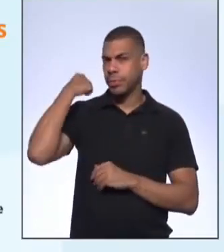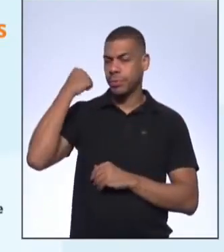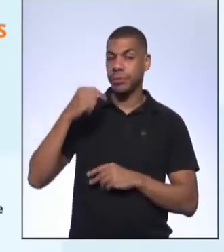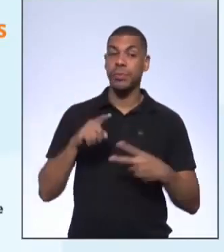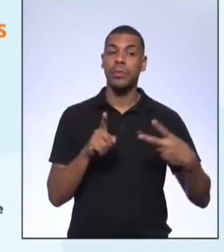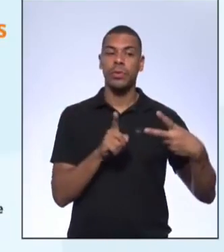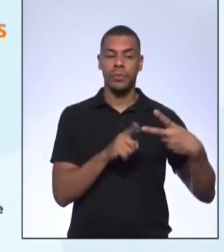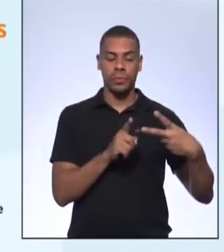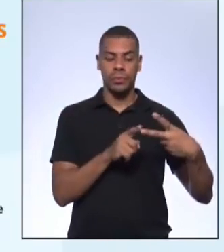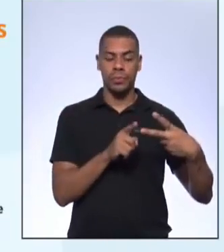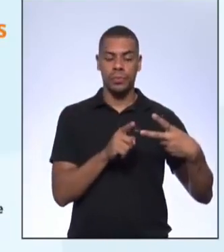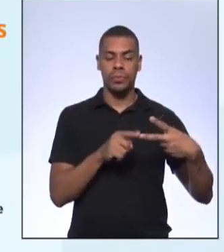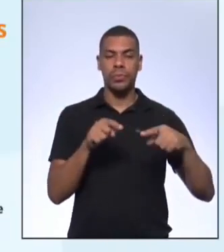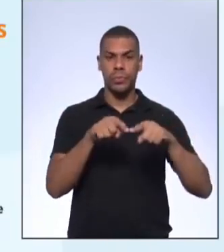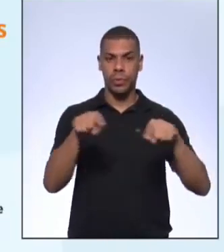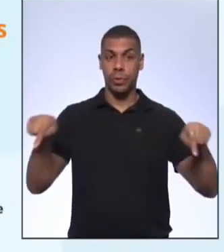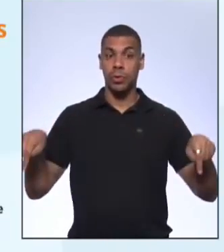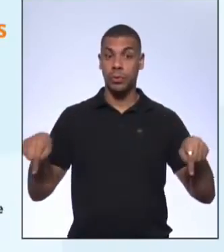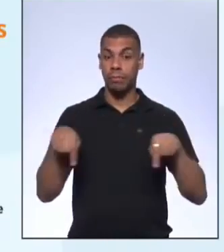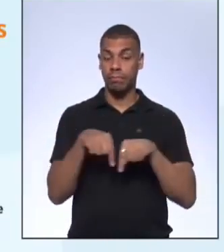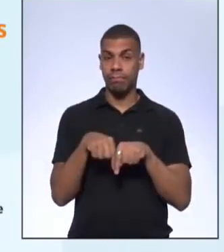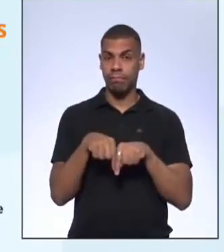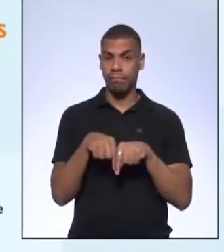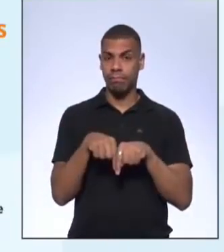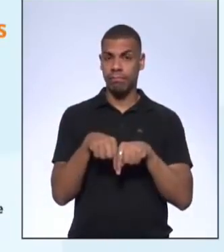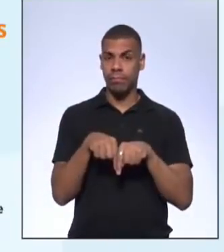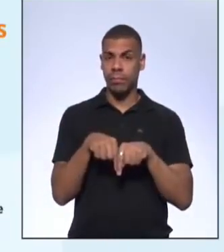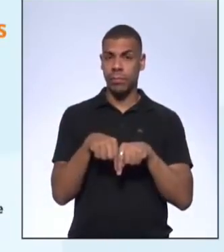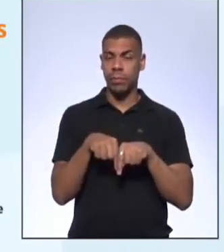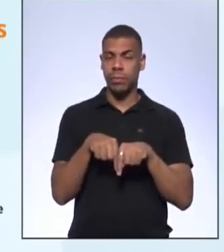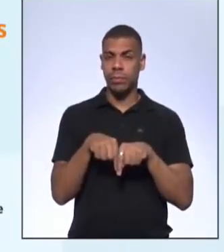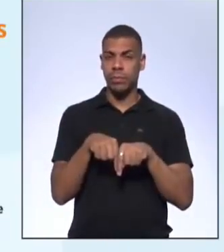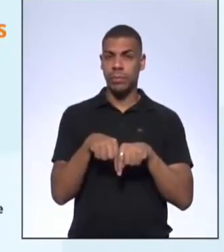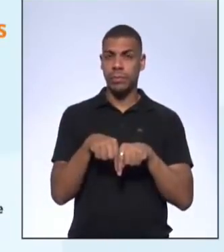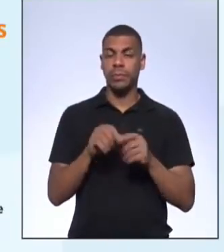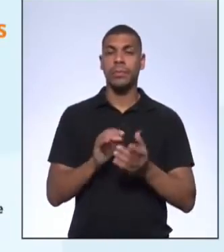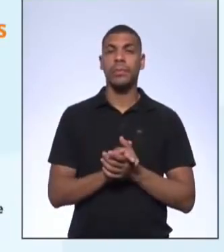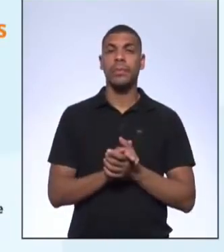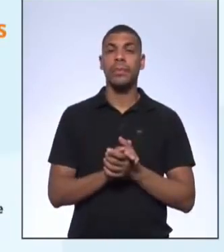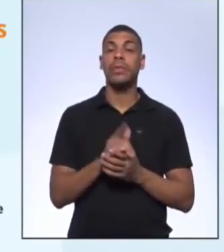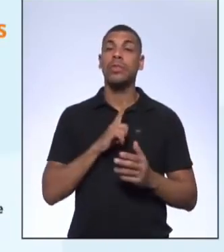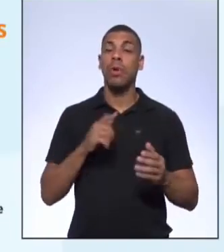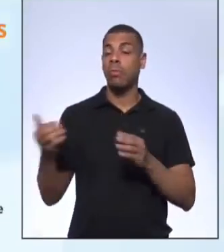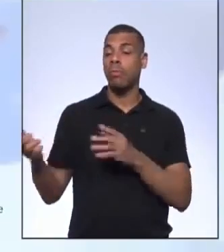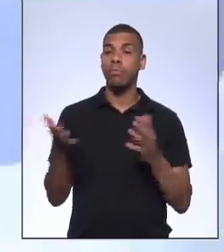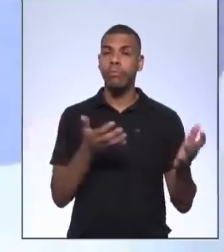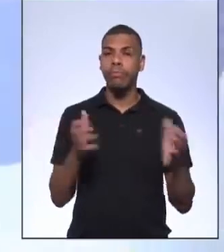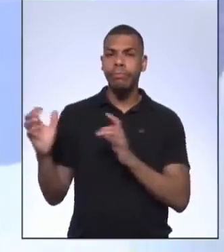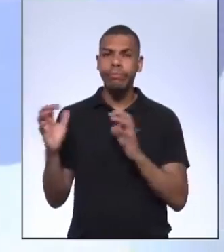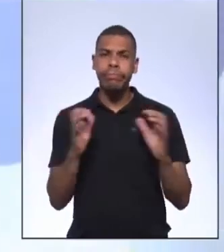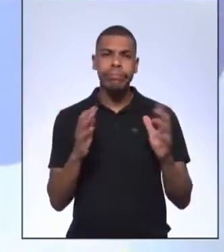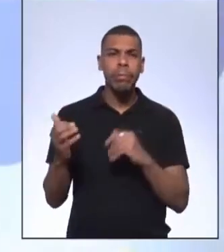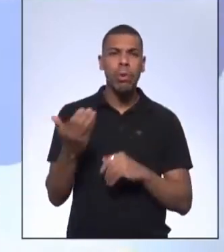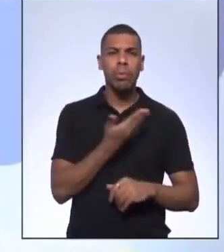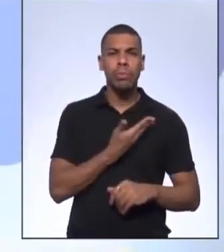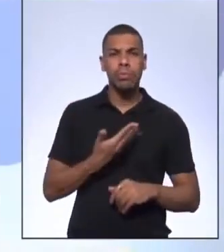segundo lá, espaço definido e delimitado a partir de relações de poder.